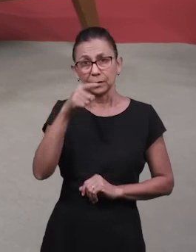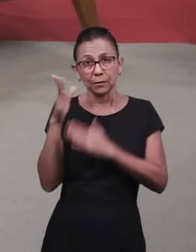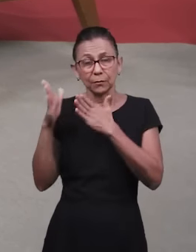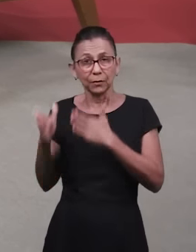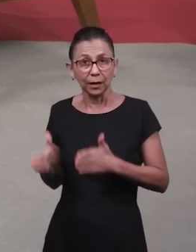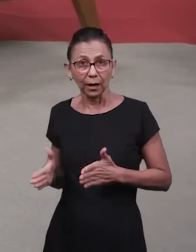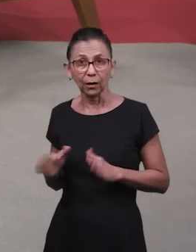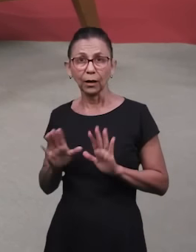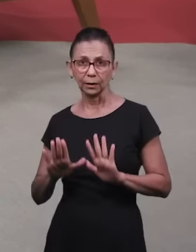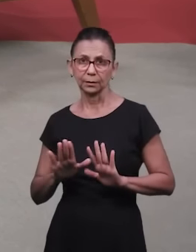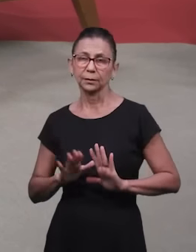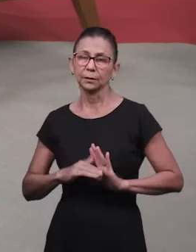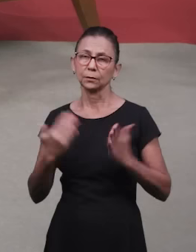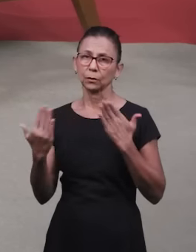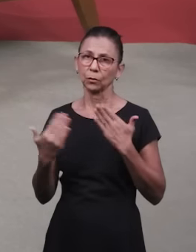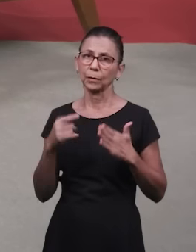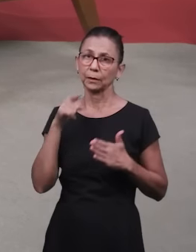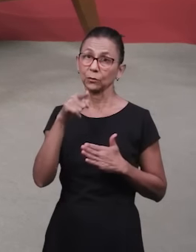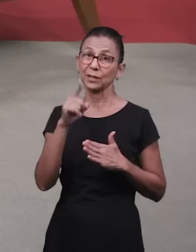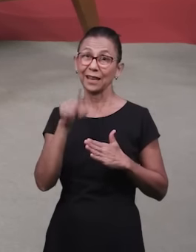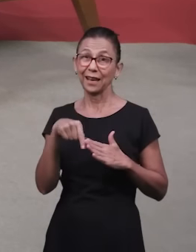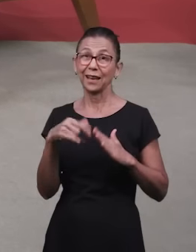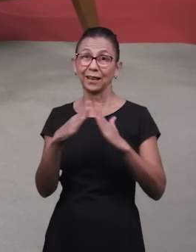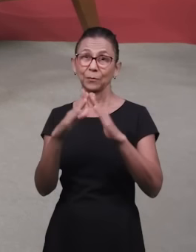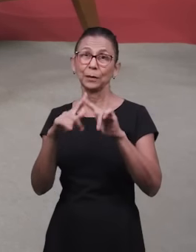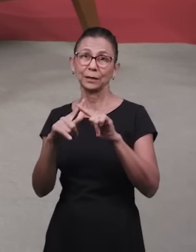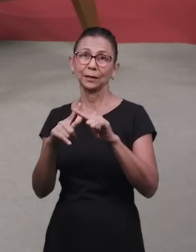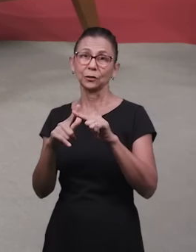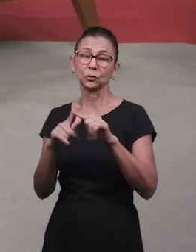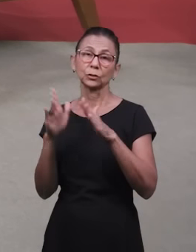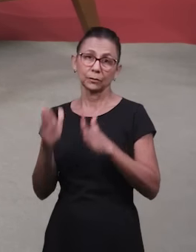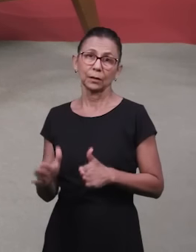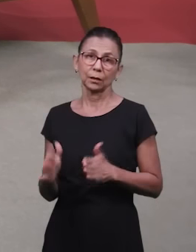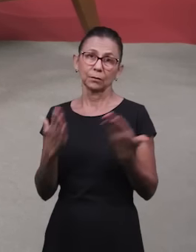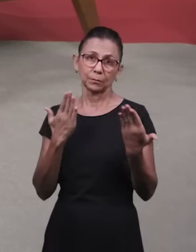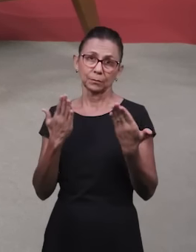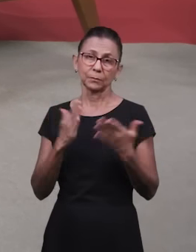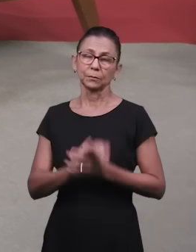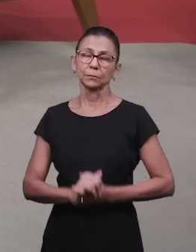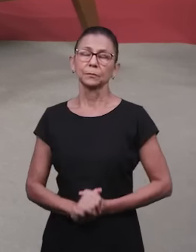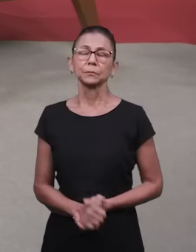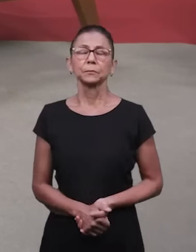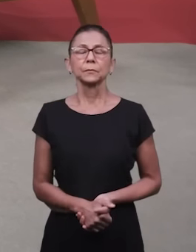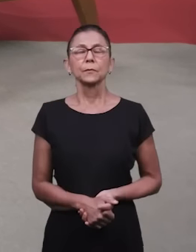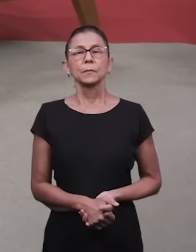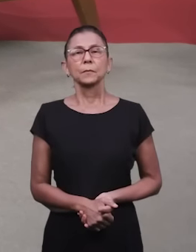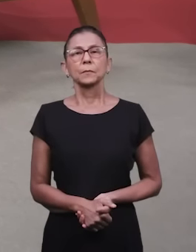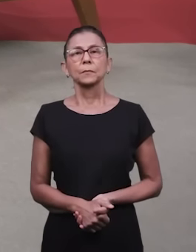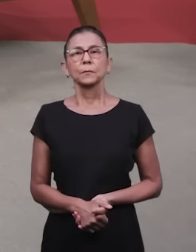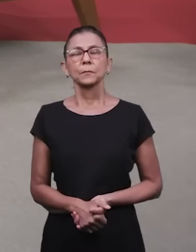nós percebemos é que há um momento de profundo sono espiritual.